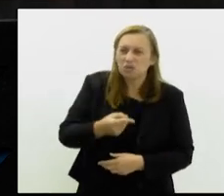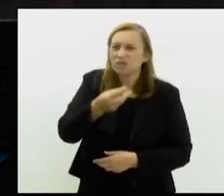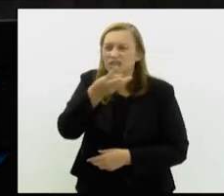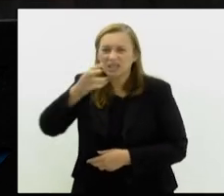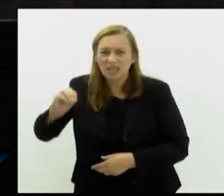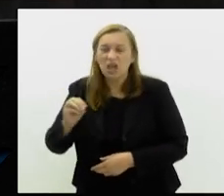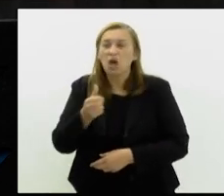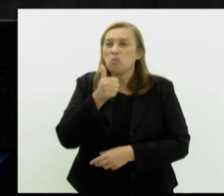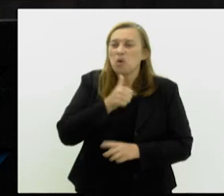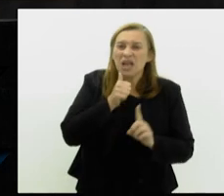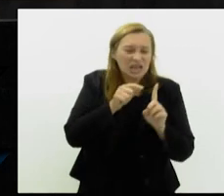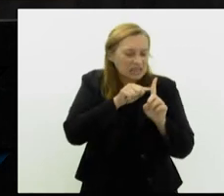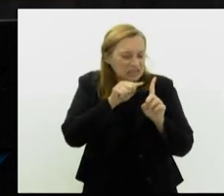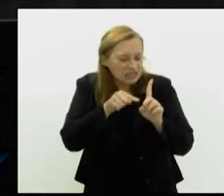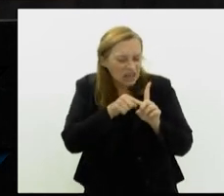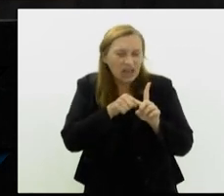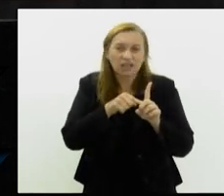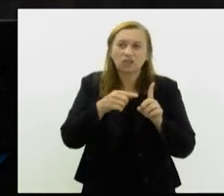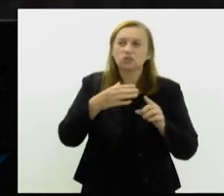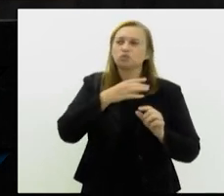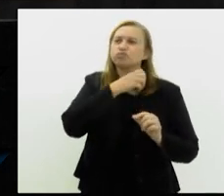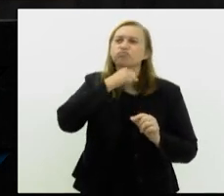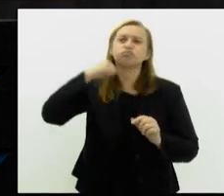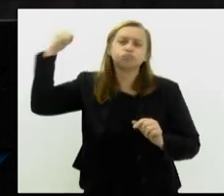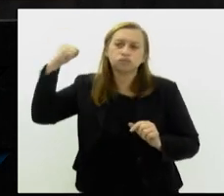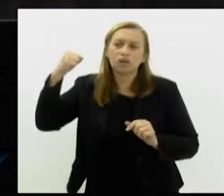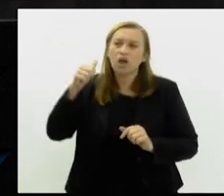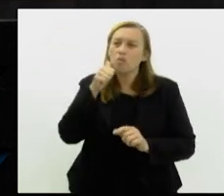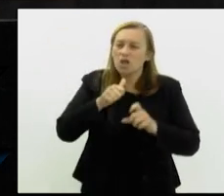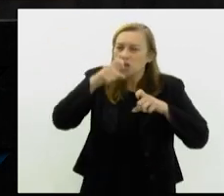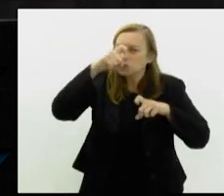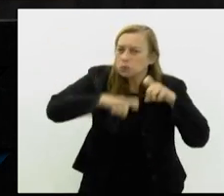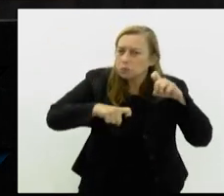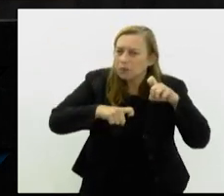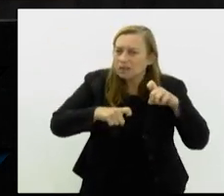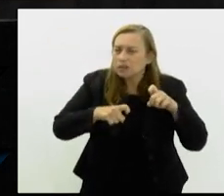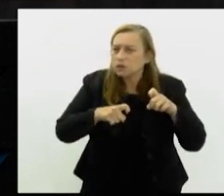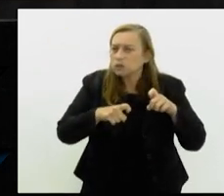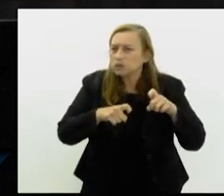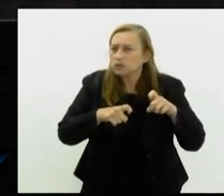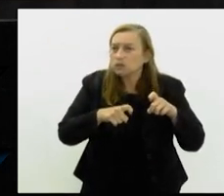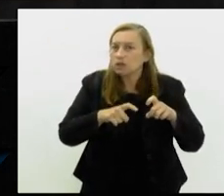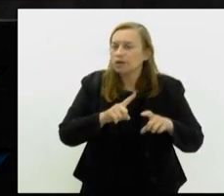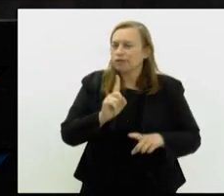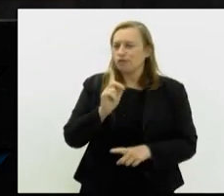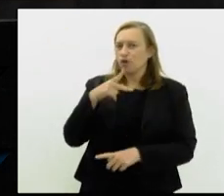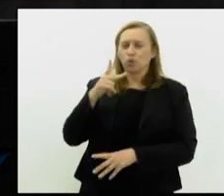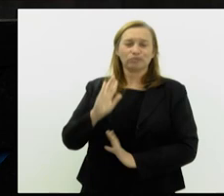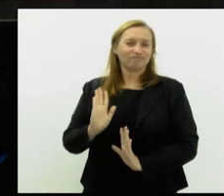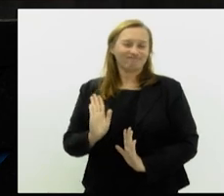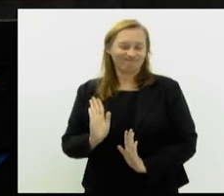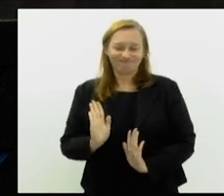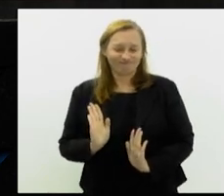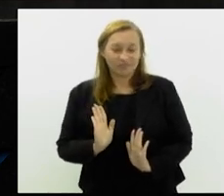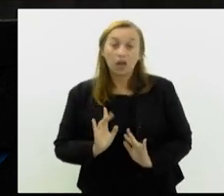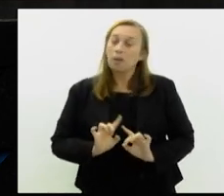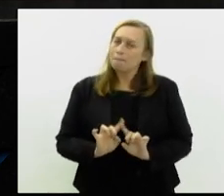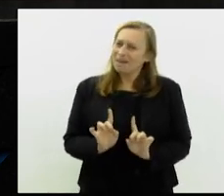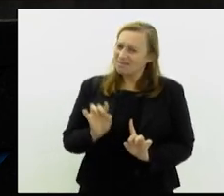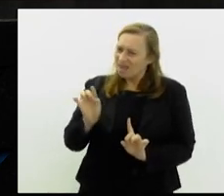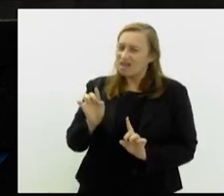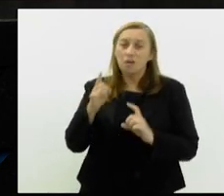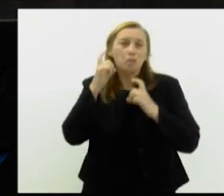grávidas com crianças degoladas mulheres estupradas isso ele não falou mas ele tava